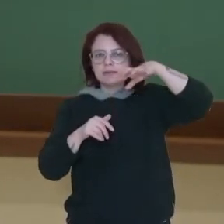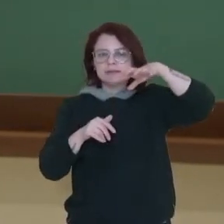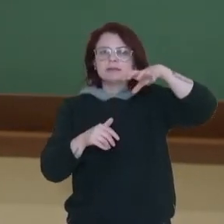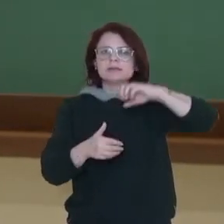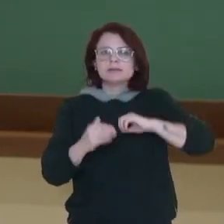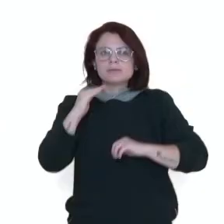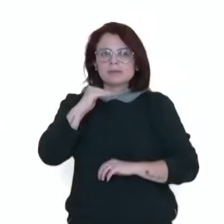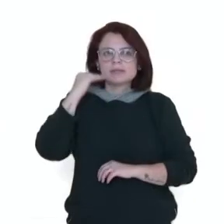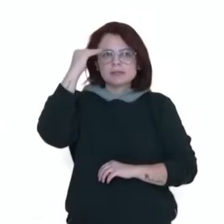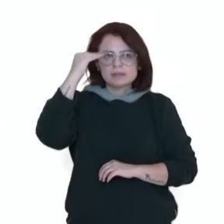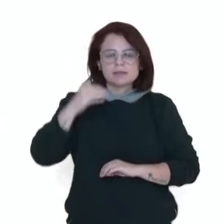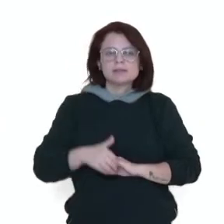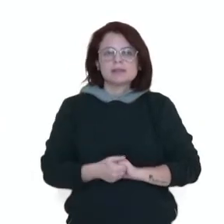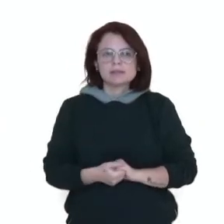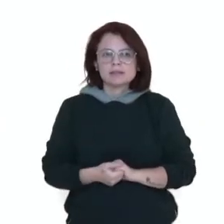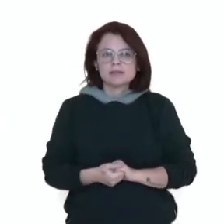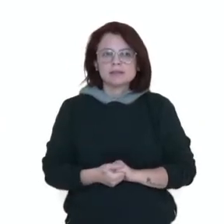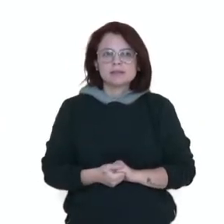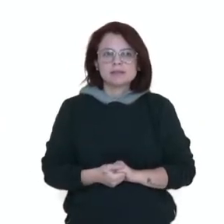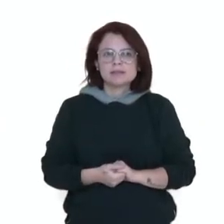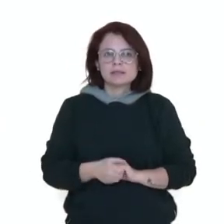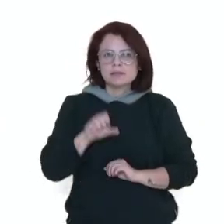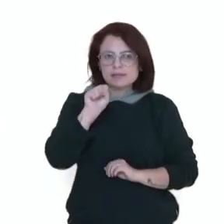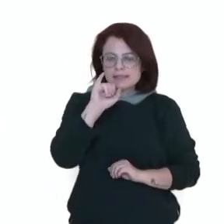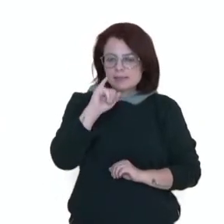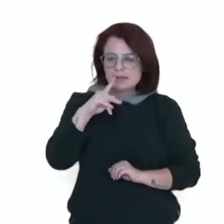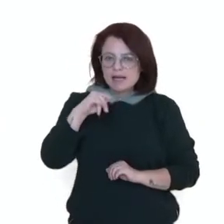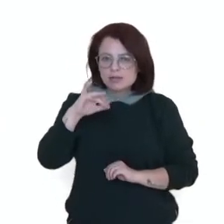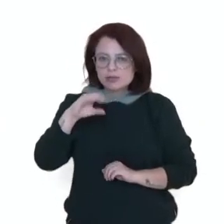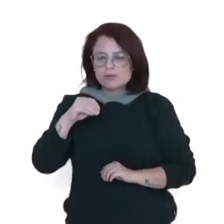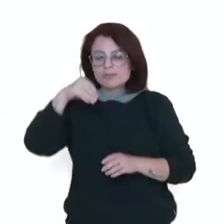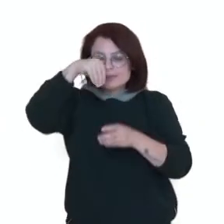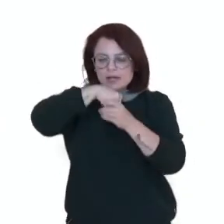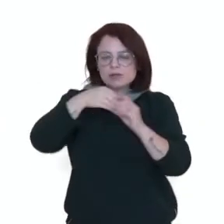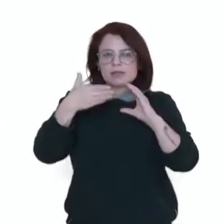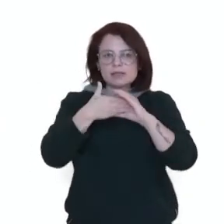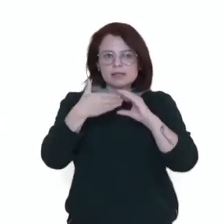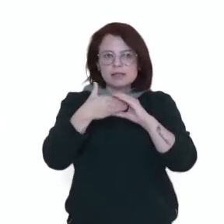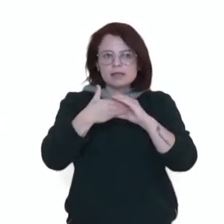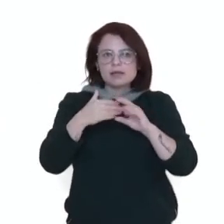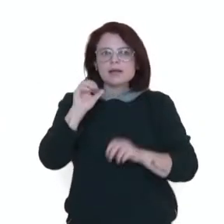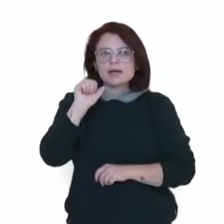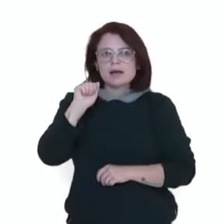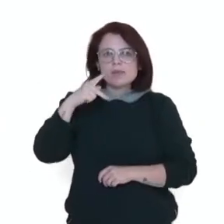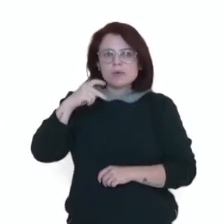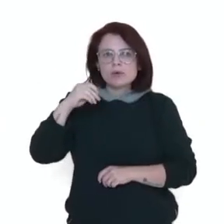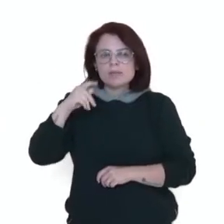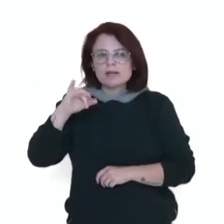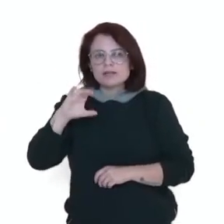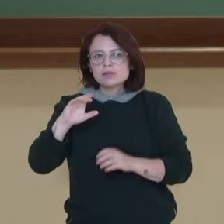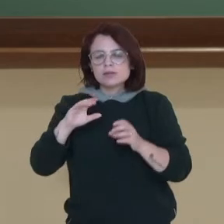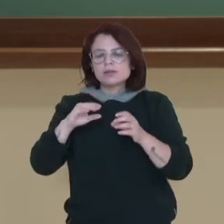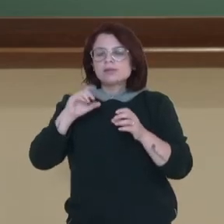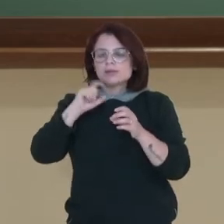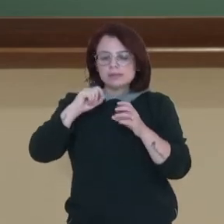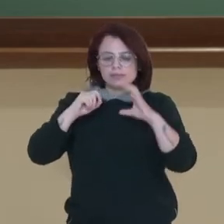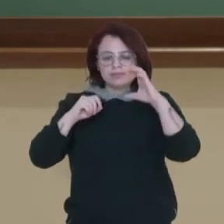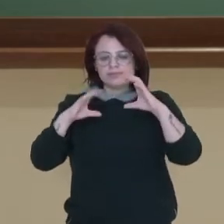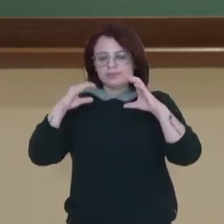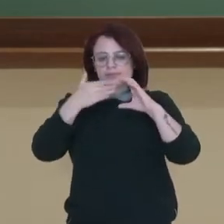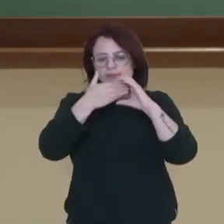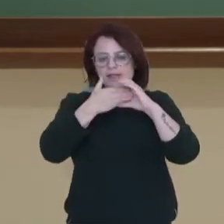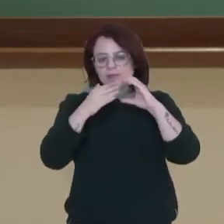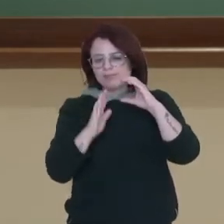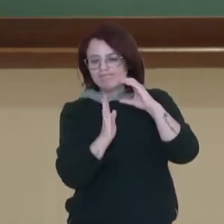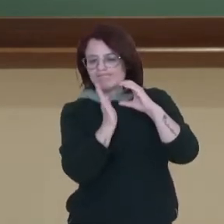certo? Então o simplasto passando por dentro das células, né, via os plasmodesmos, e o apoblasto passando entre as